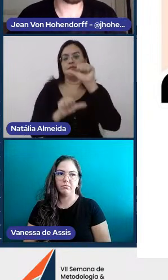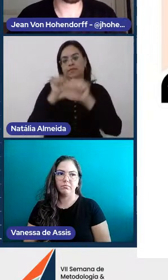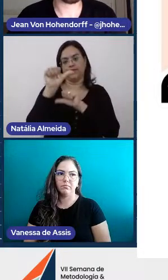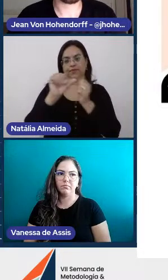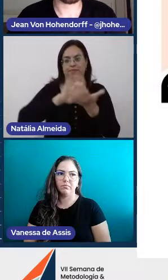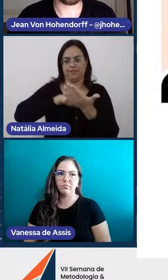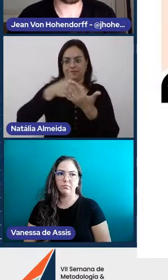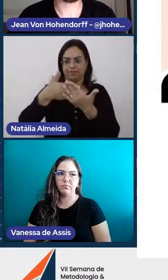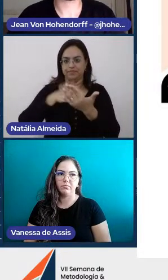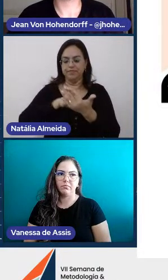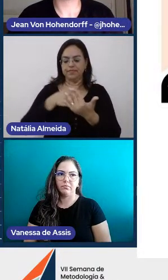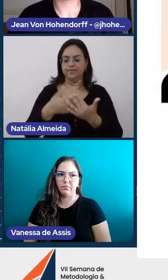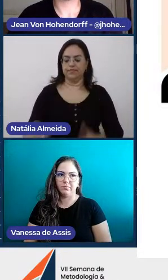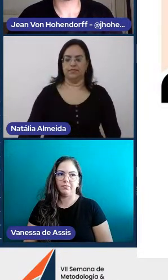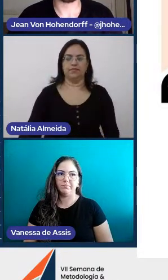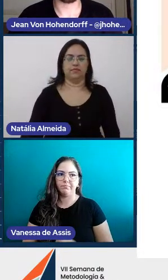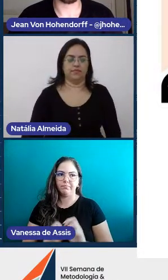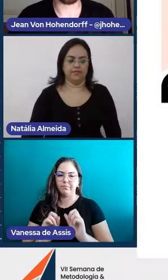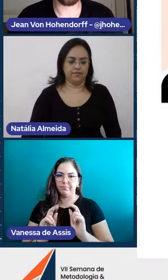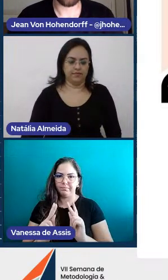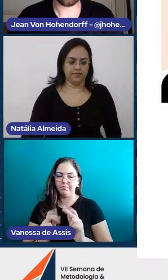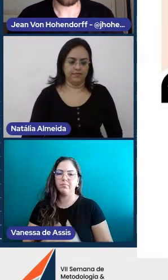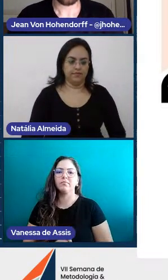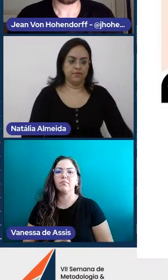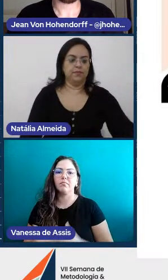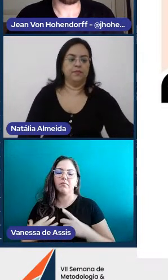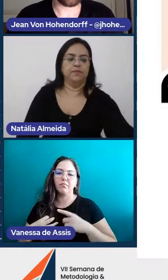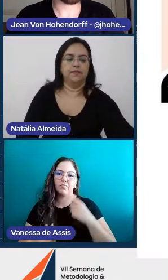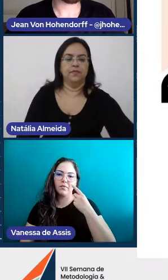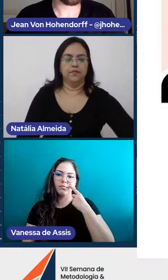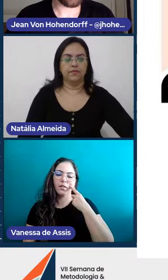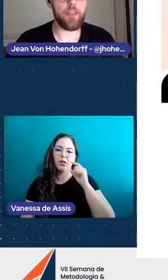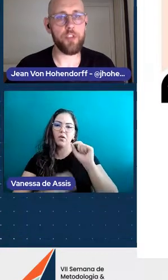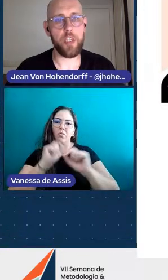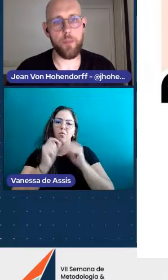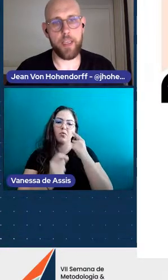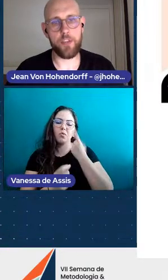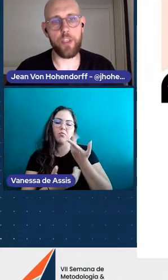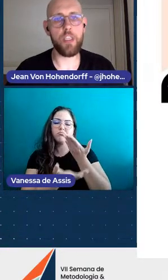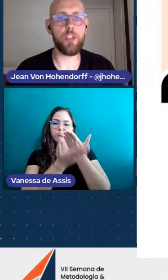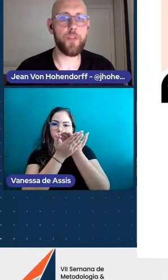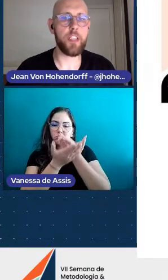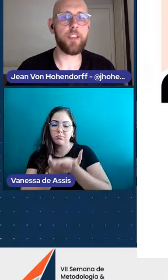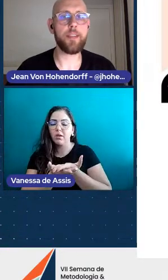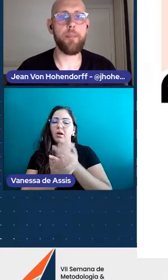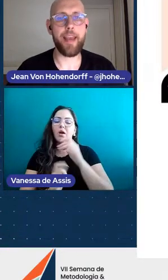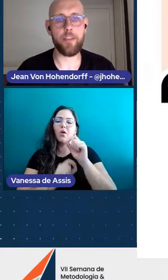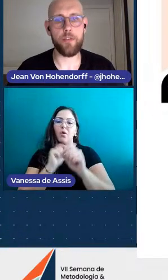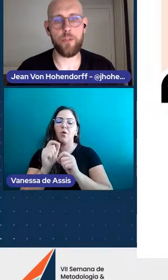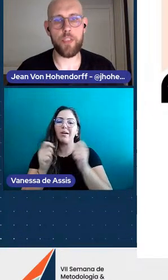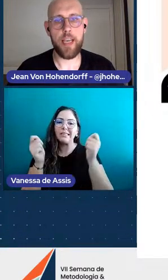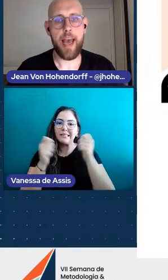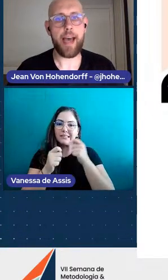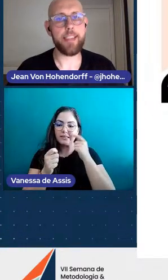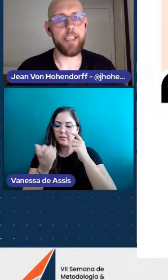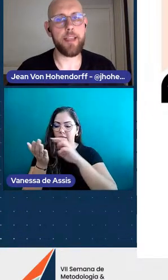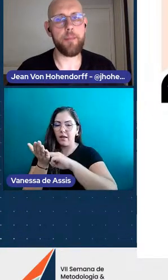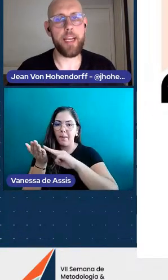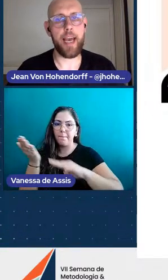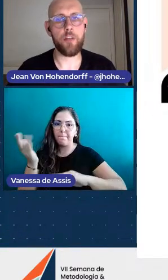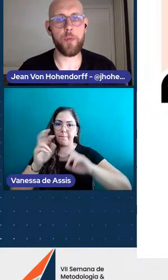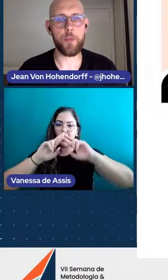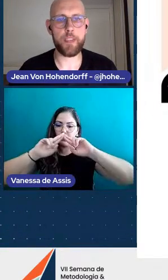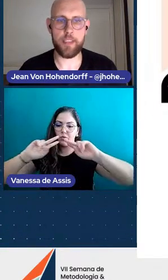diferentes percepções sobre a realidade, sobre o fenômeno estudado, implicam geralmente em diferentes métodos